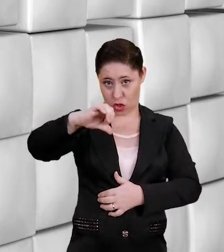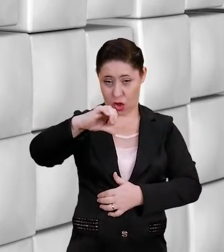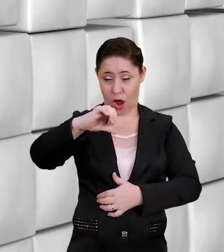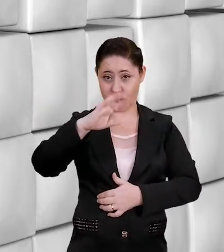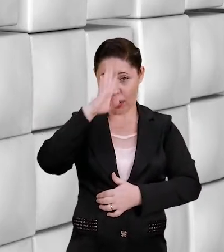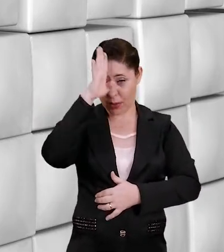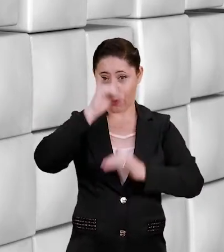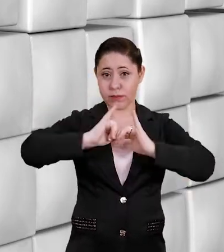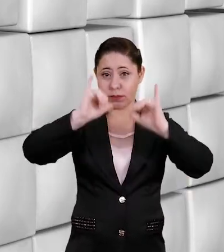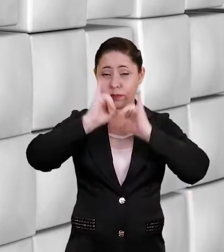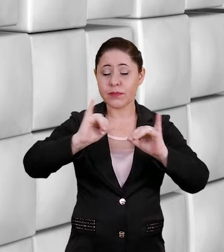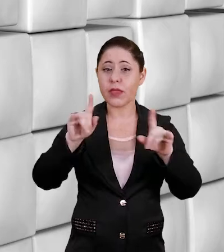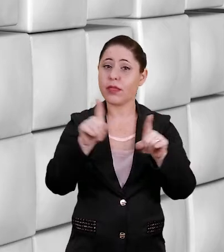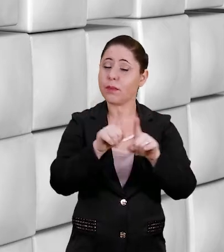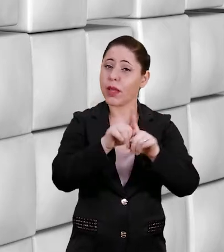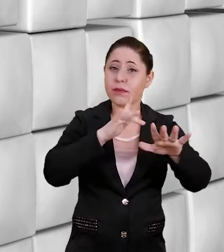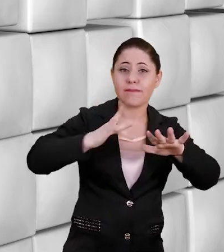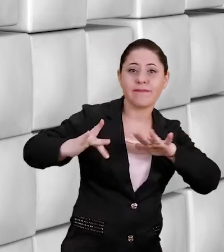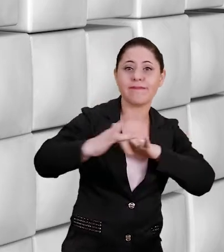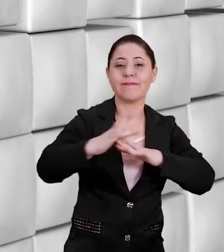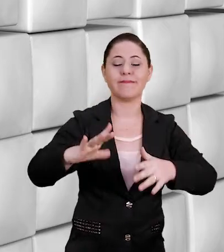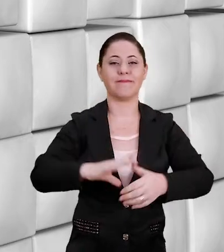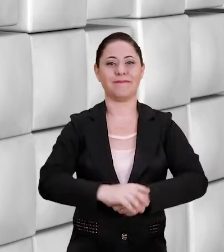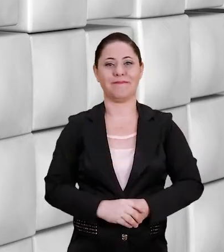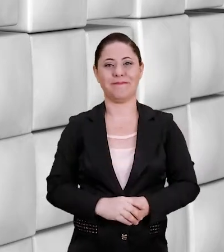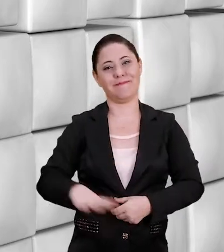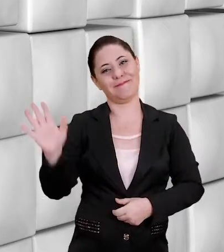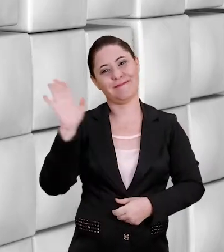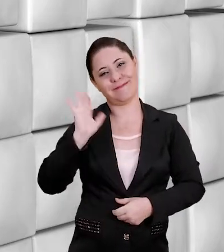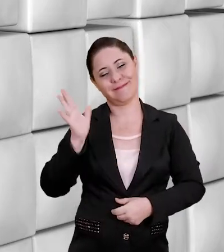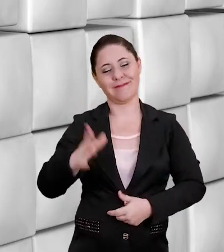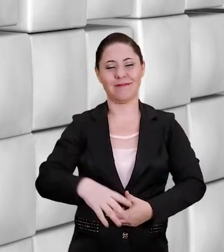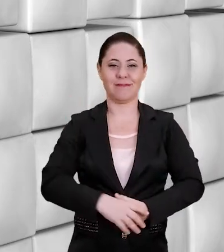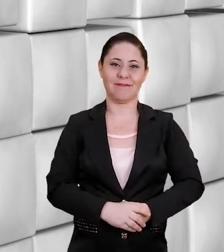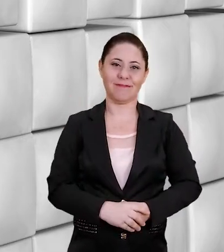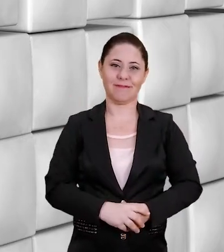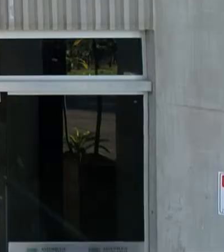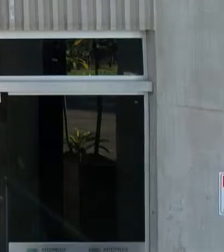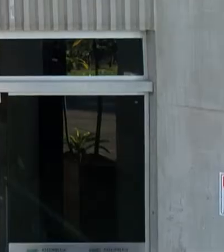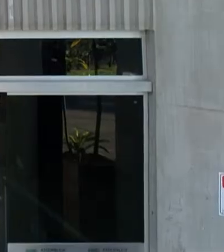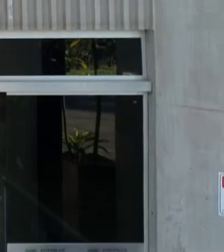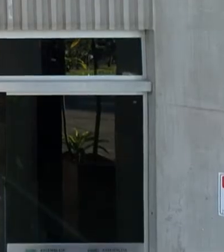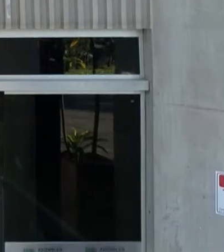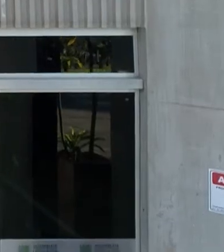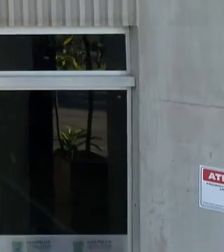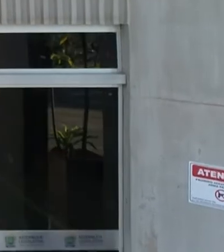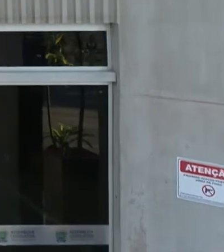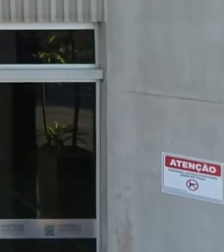canal 9 da NET a nossa programação e também pelas nossas mídias sociais. Até mais!